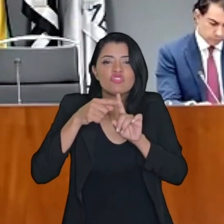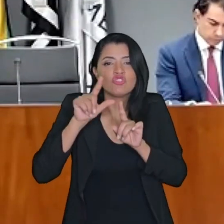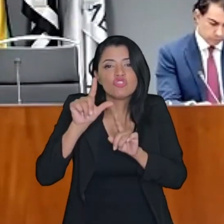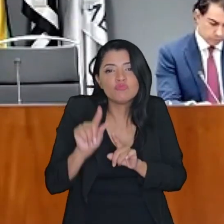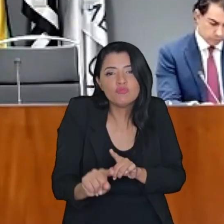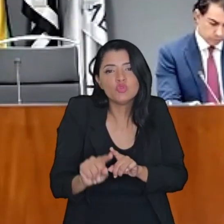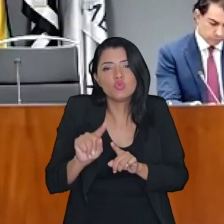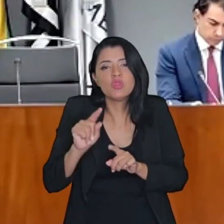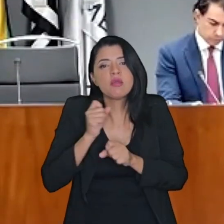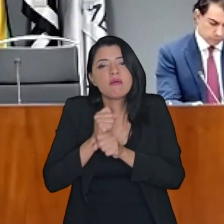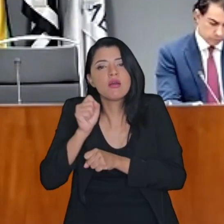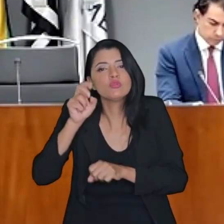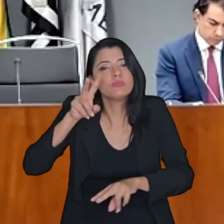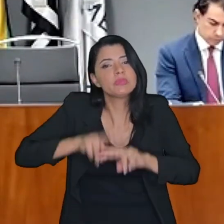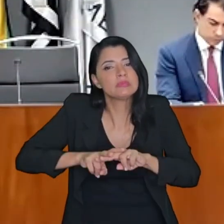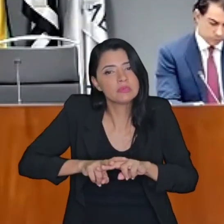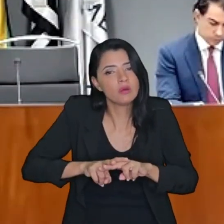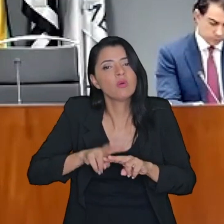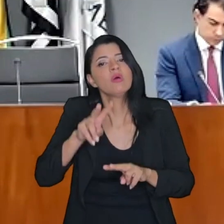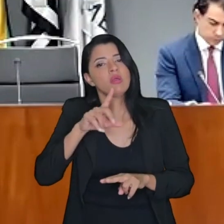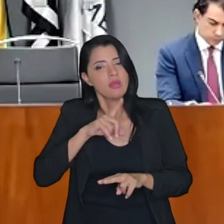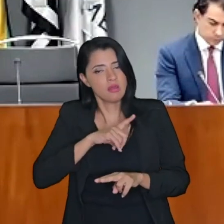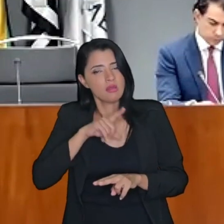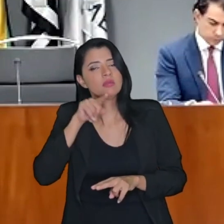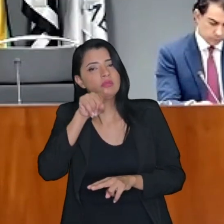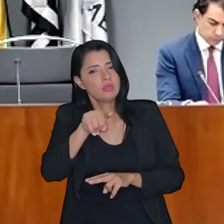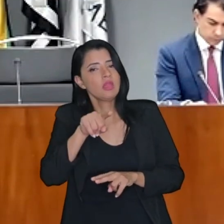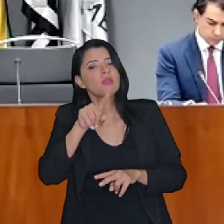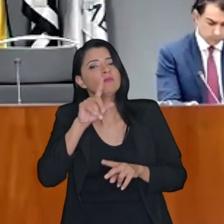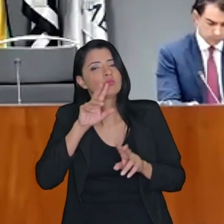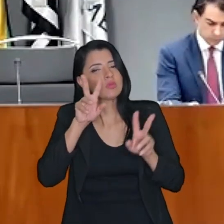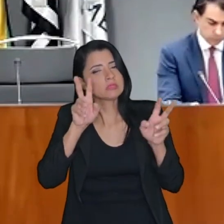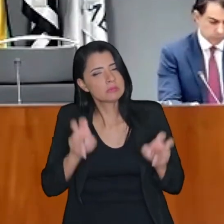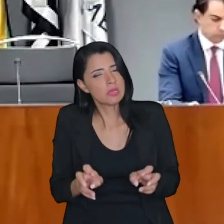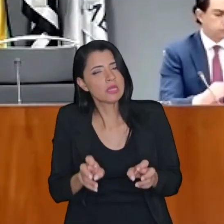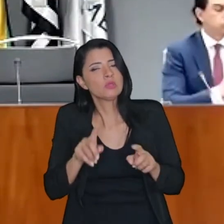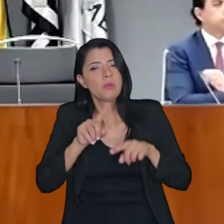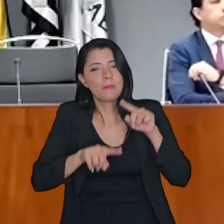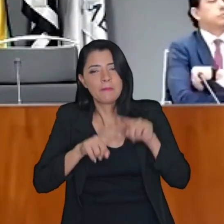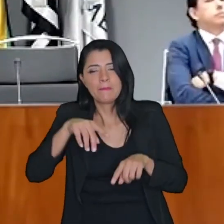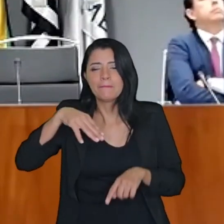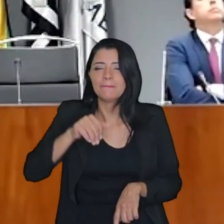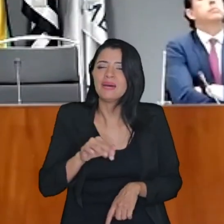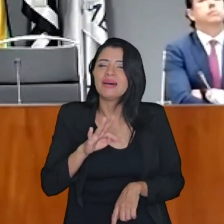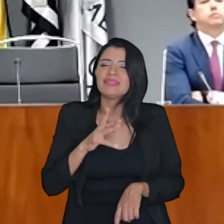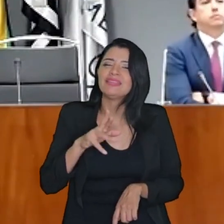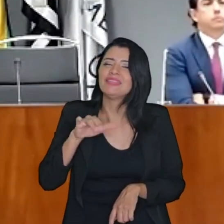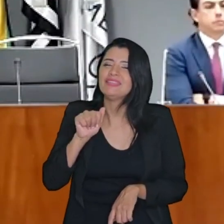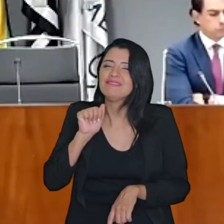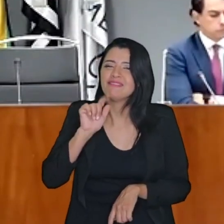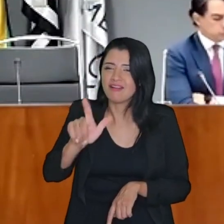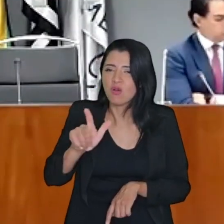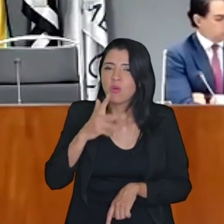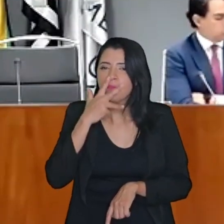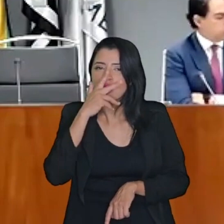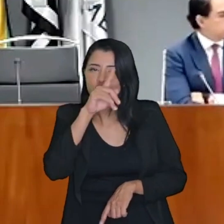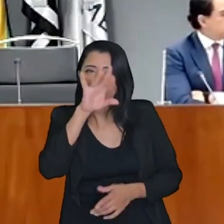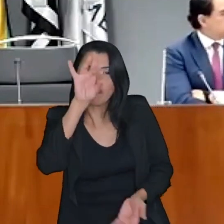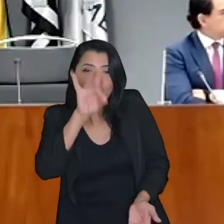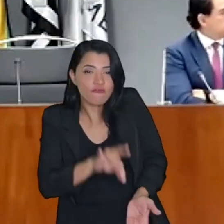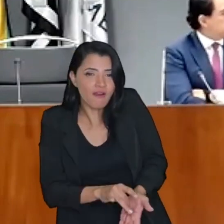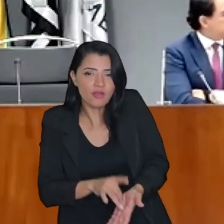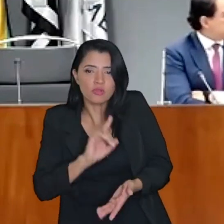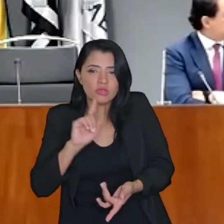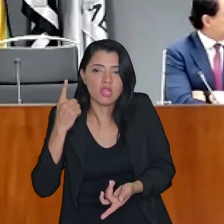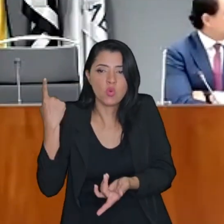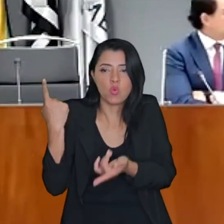diminuição de pena e, portanto, tem um aspecto material, a mim me parece que ela só incide para os fatos, não para os acordos celebrados